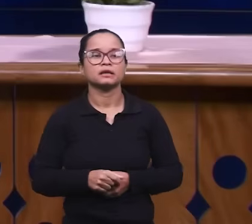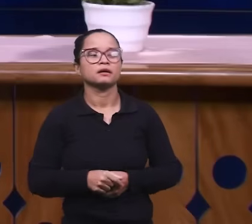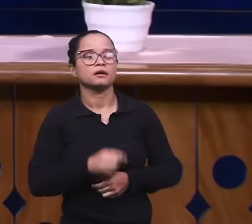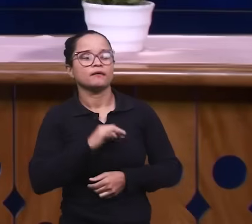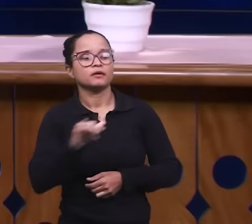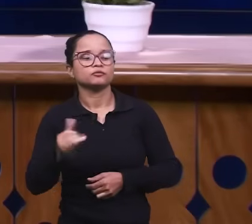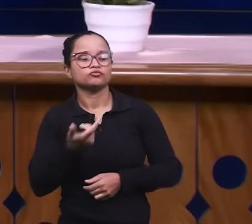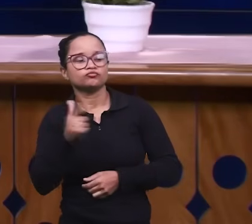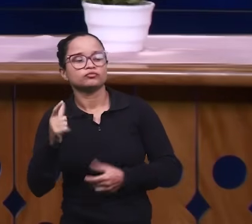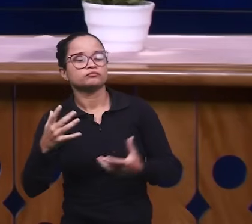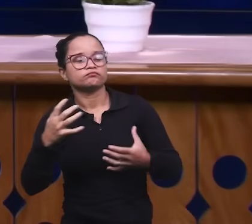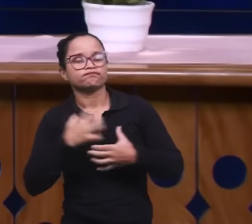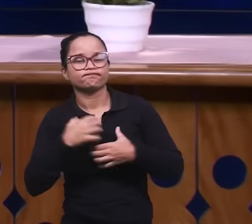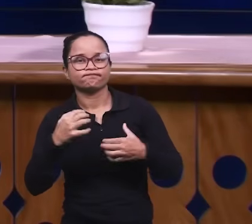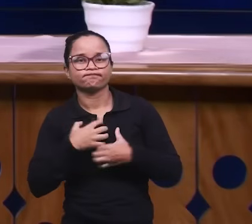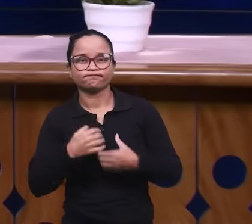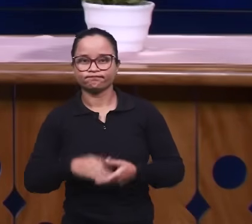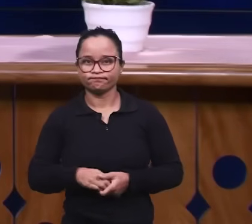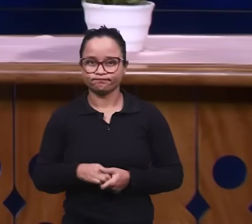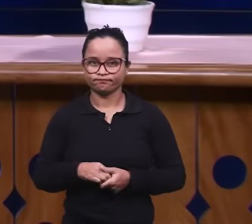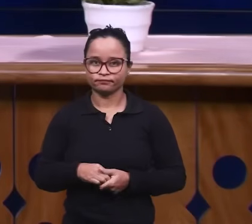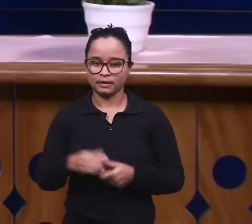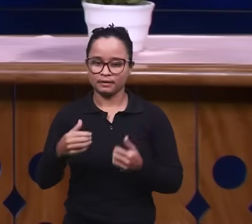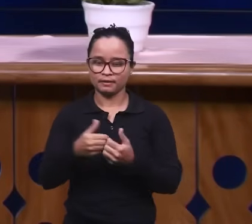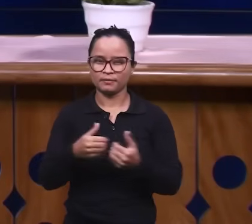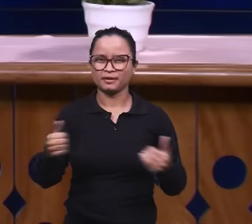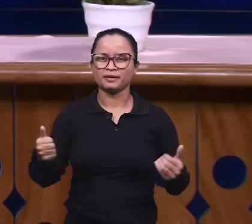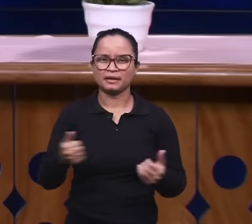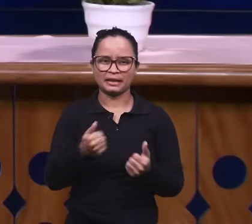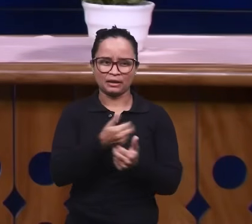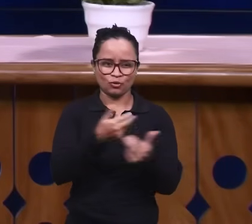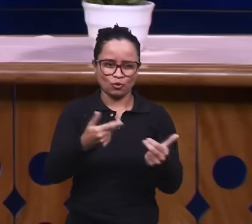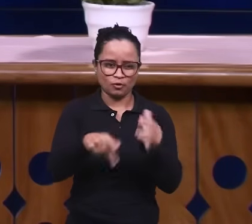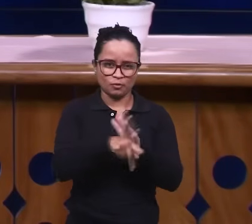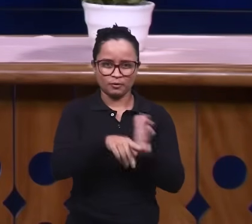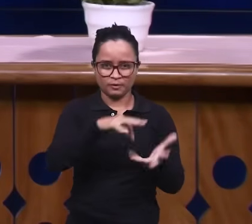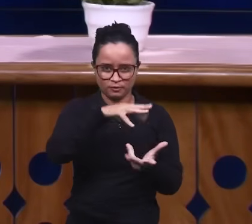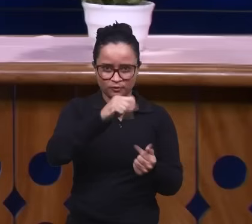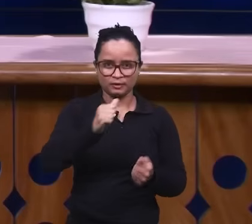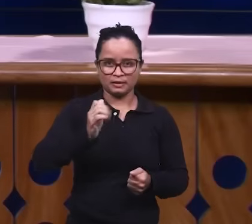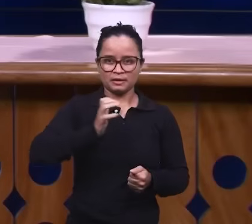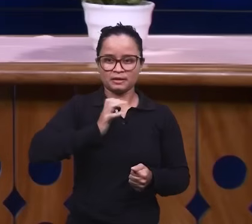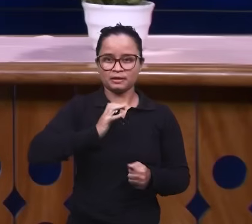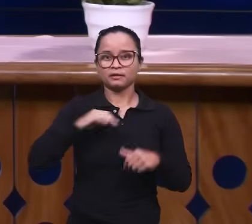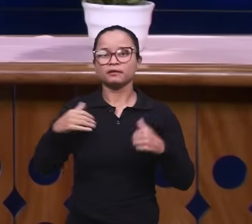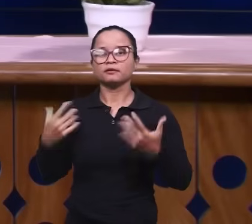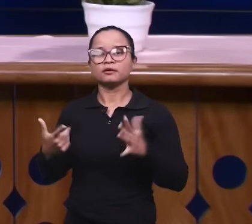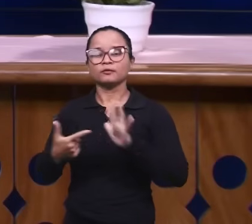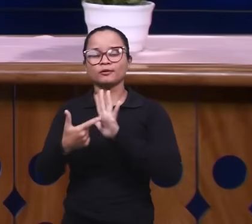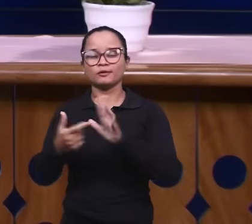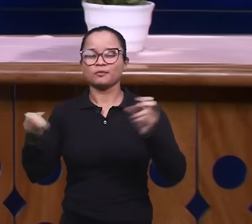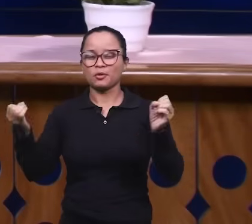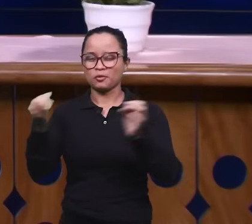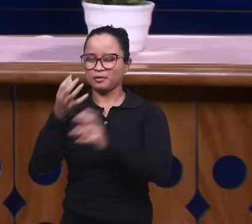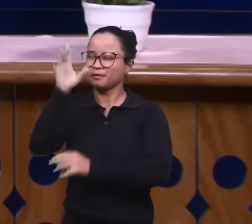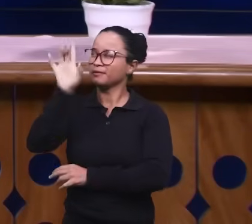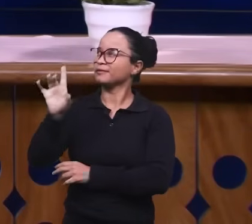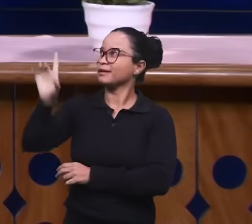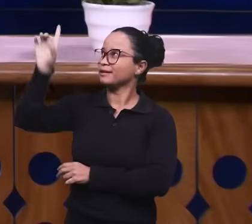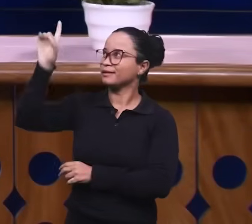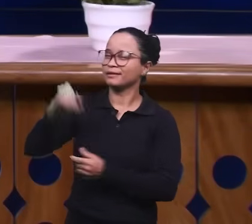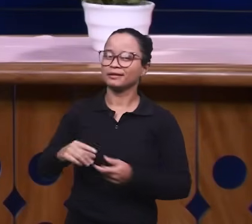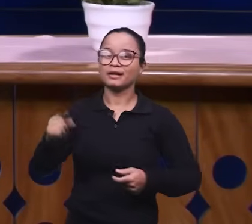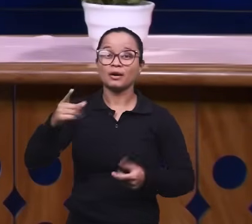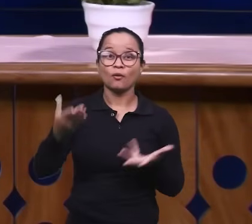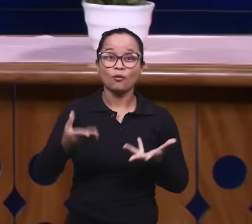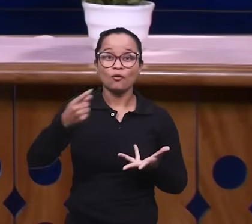maneira, desprendendo dos bens, ele está prestando, de certa maneira, uma grande glorificação a Deus. E